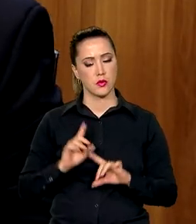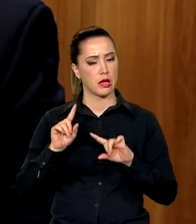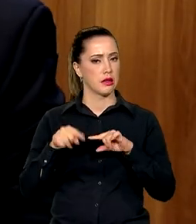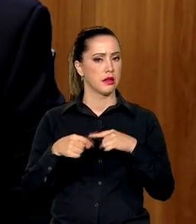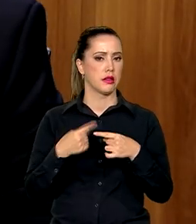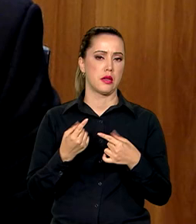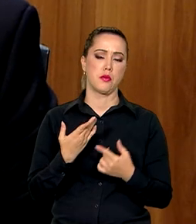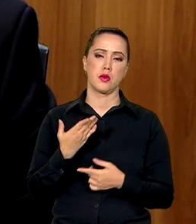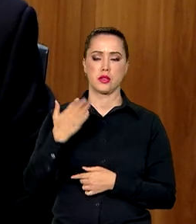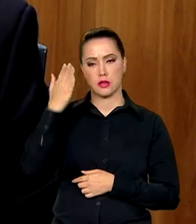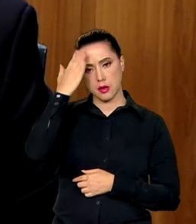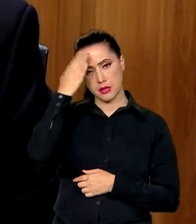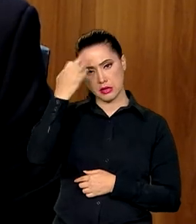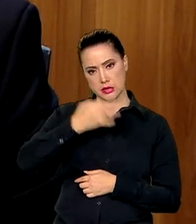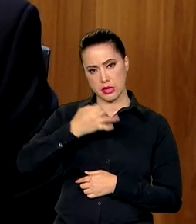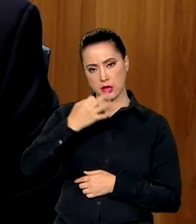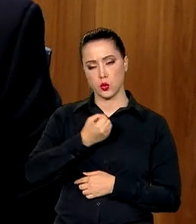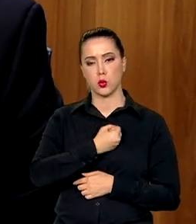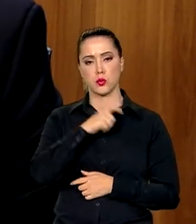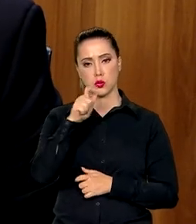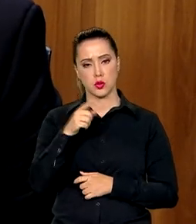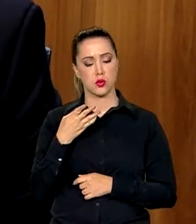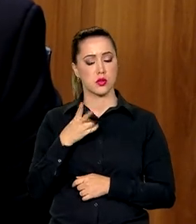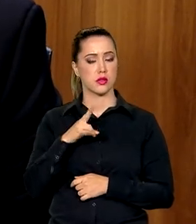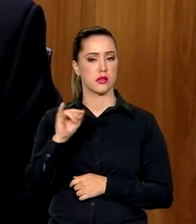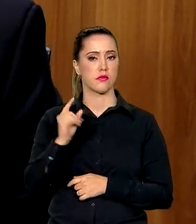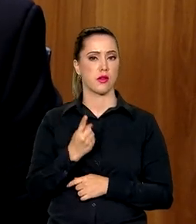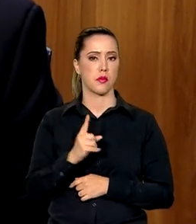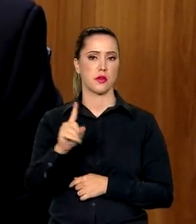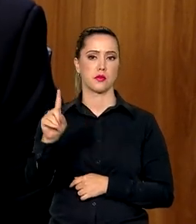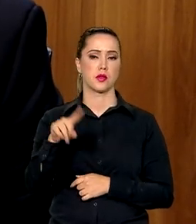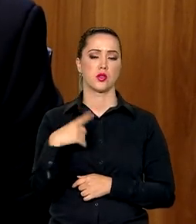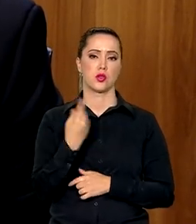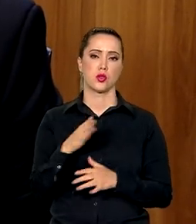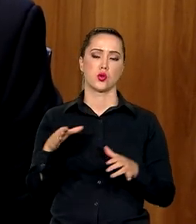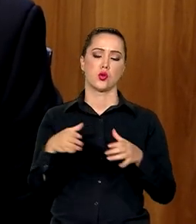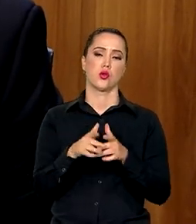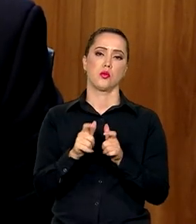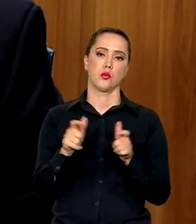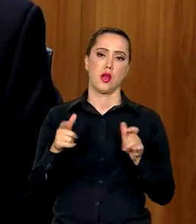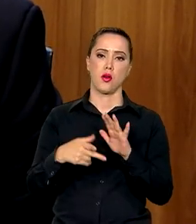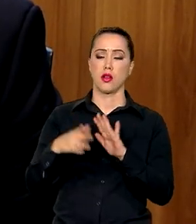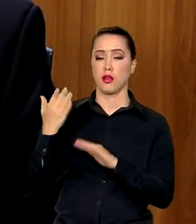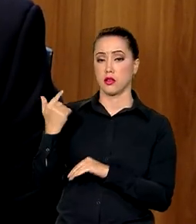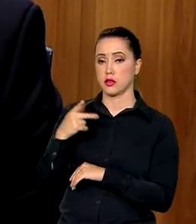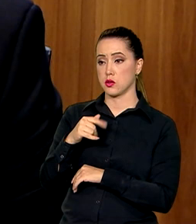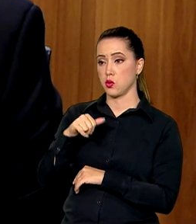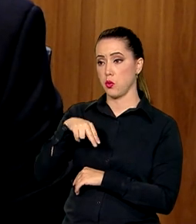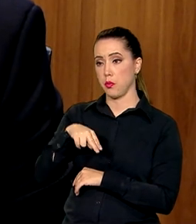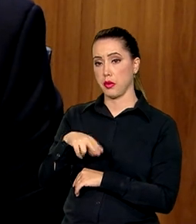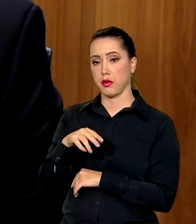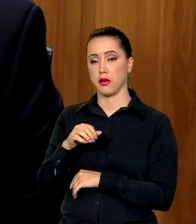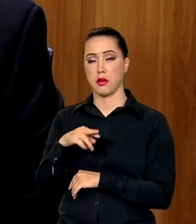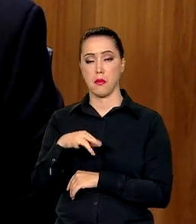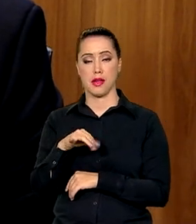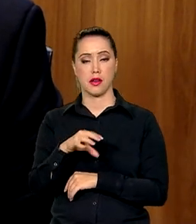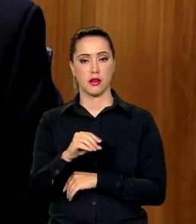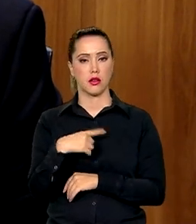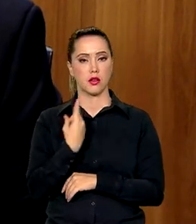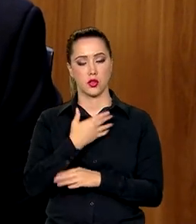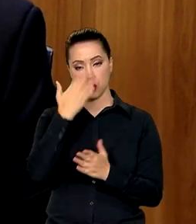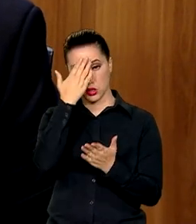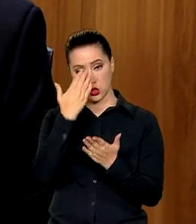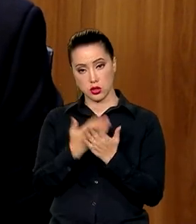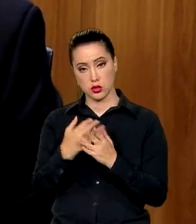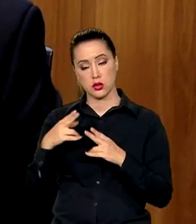nós soubermos a quantidade de atletas que nós teremos nós tivemos a maior delegação da história no Pan nesse ano acredito que teremos a maior delegação